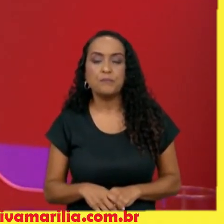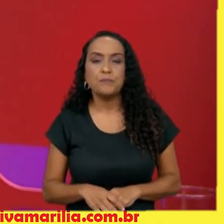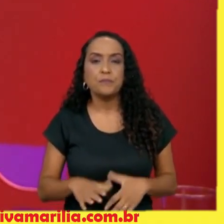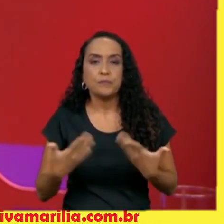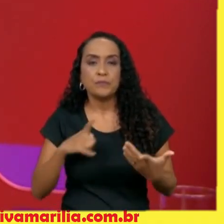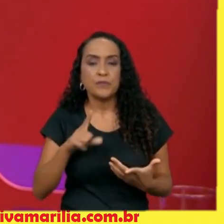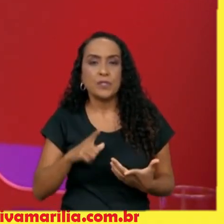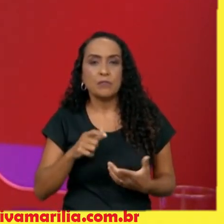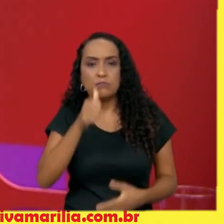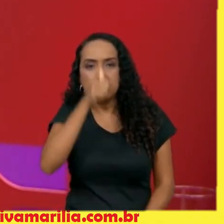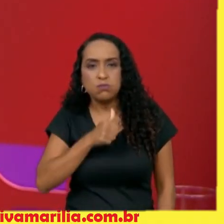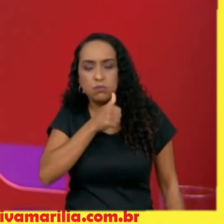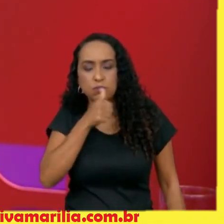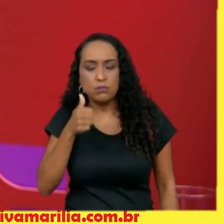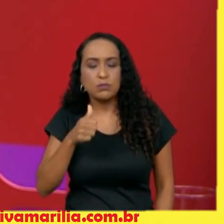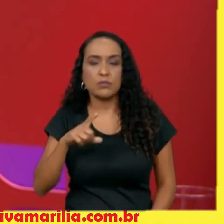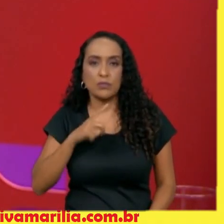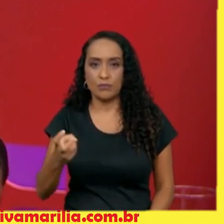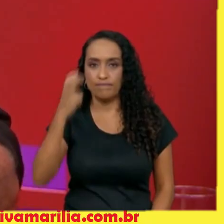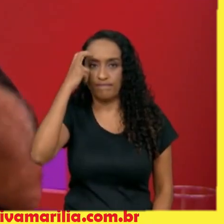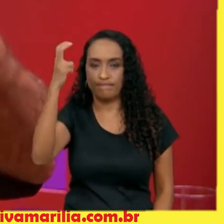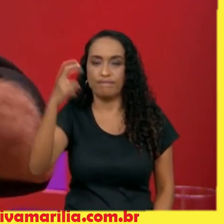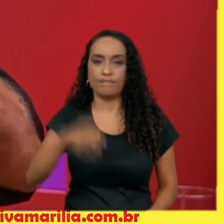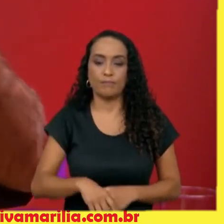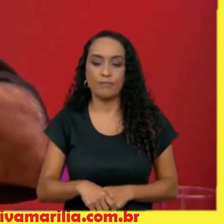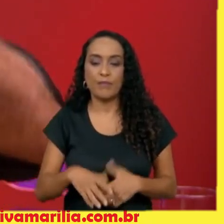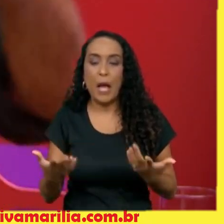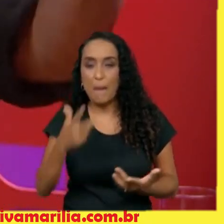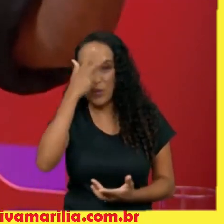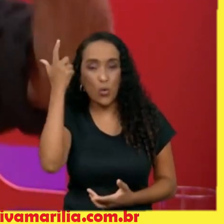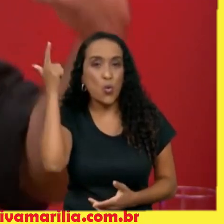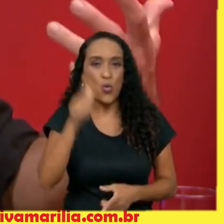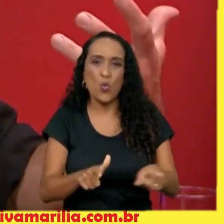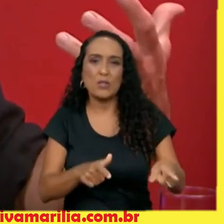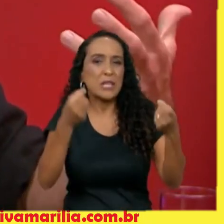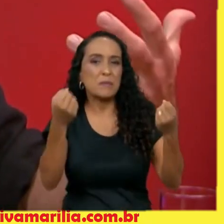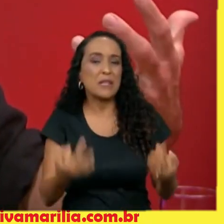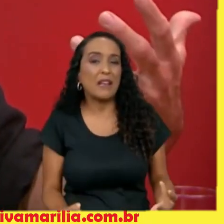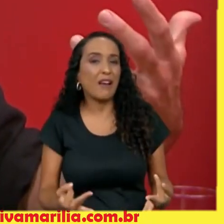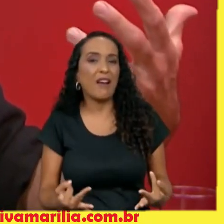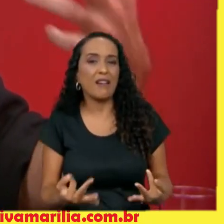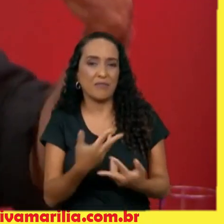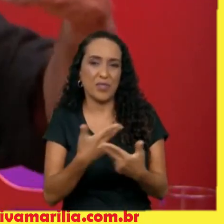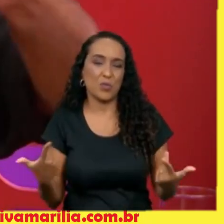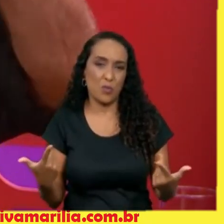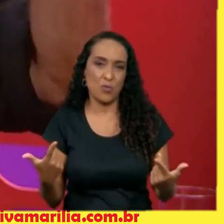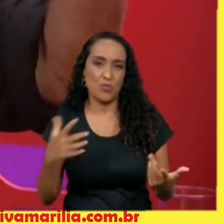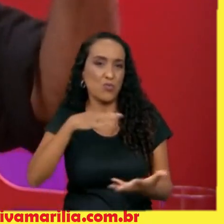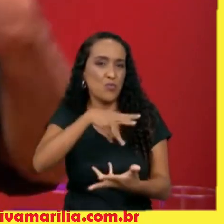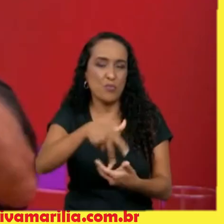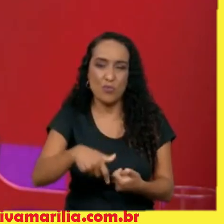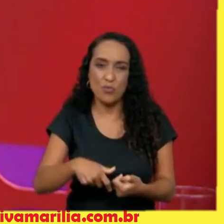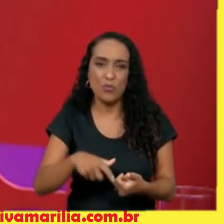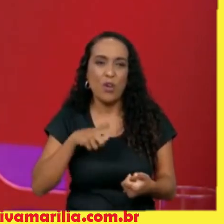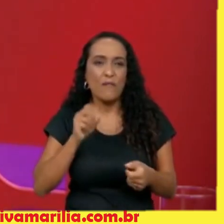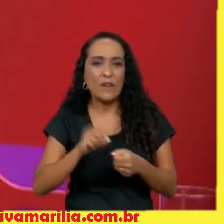tem o quê? O sacrifício do intelecto aí, né? O cara não consegue mais explicar o mundo, fazer